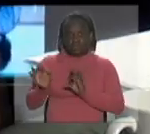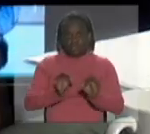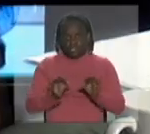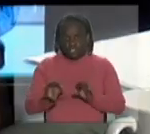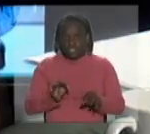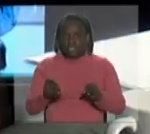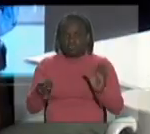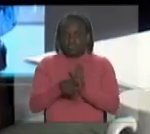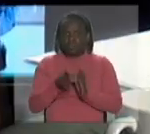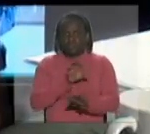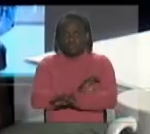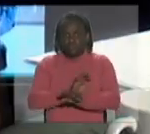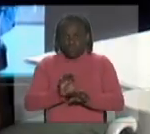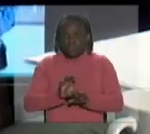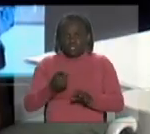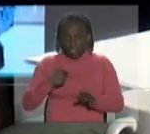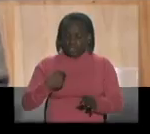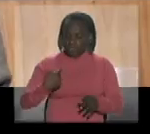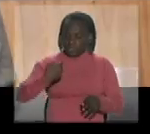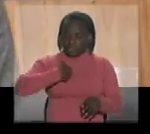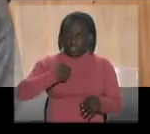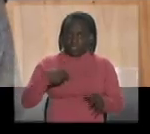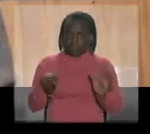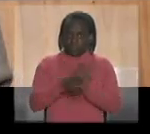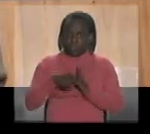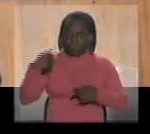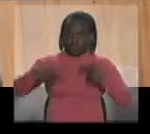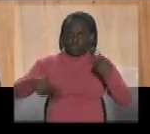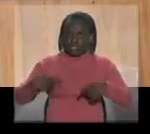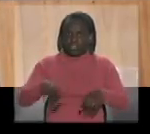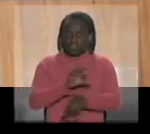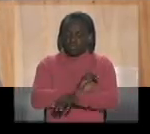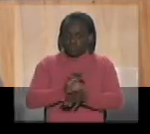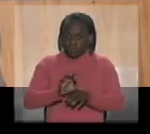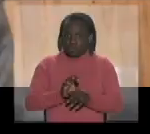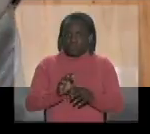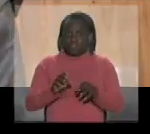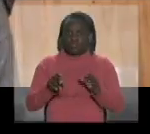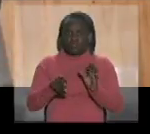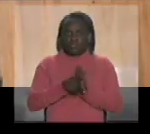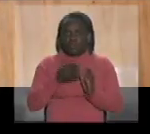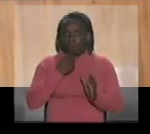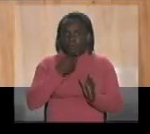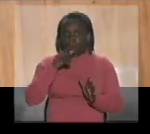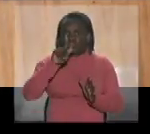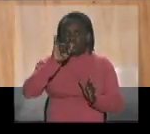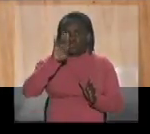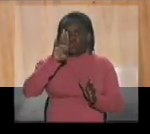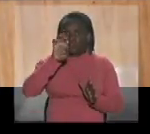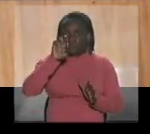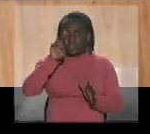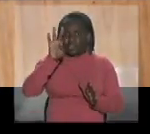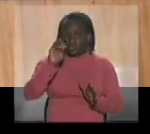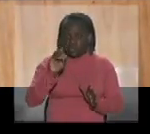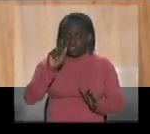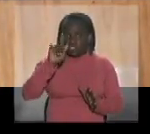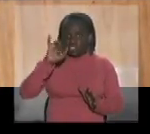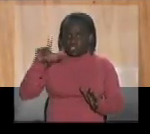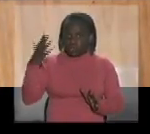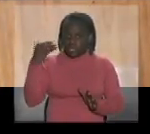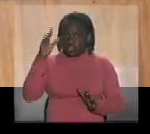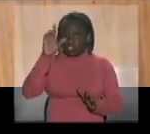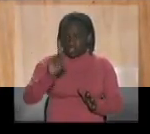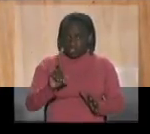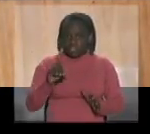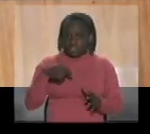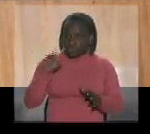de Cultura, né, então eu sou fruto dessa política de ponto de cultura, da gestão de Gilberto Gil. Então tudo isso foi o que